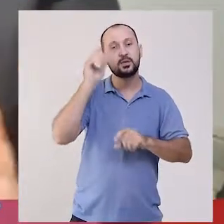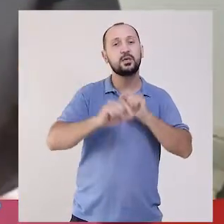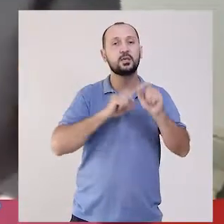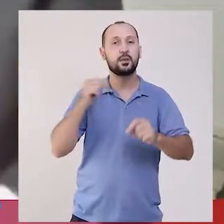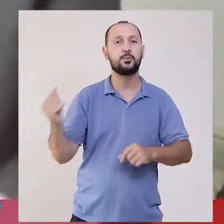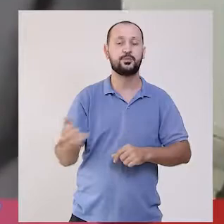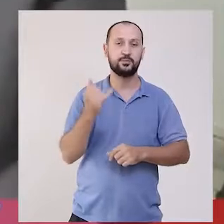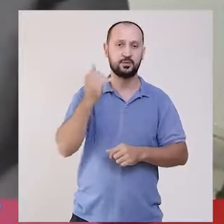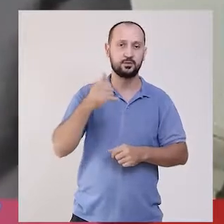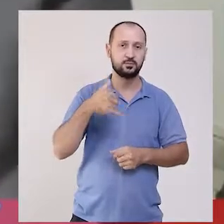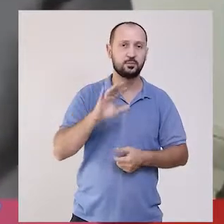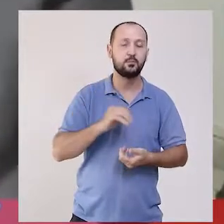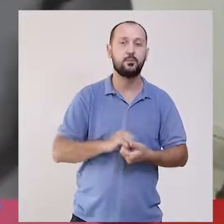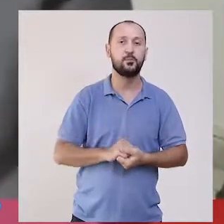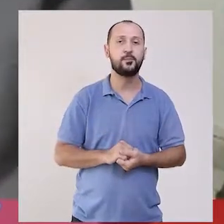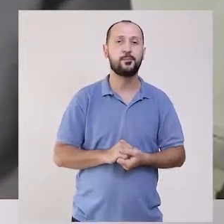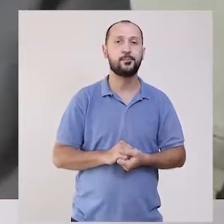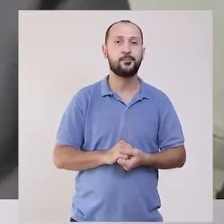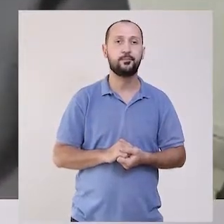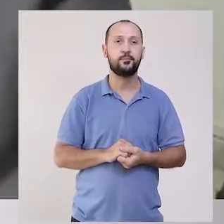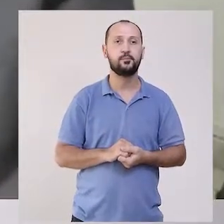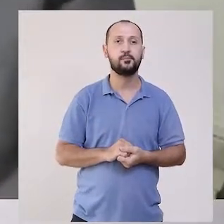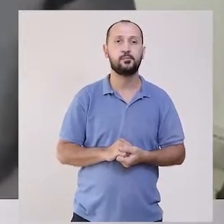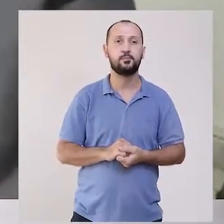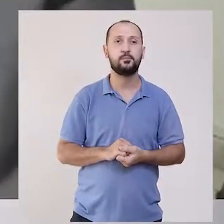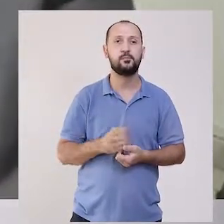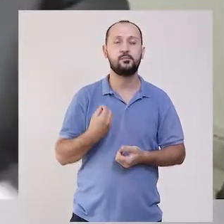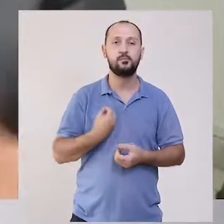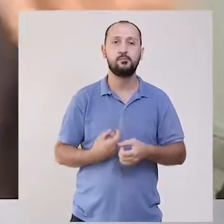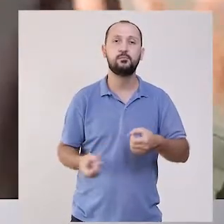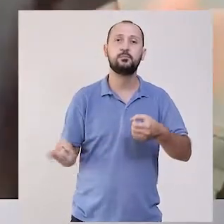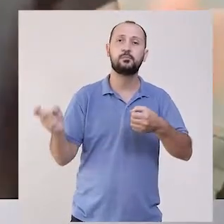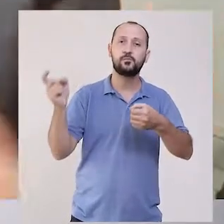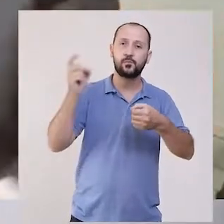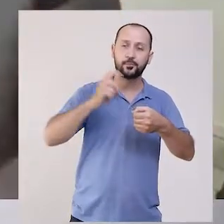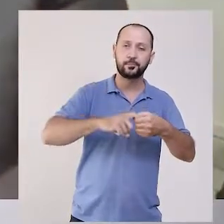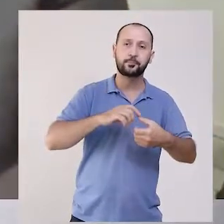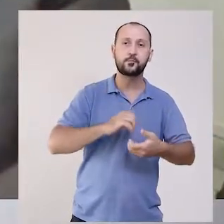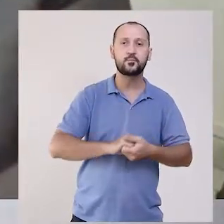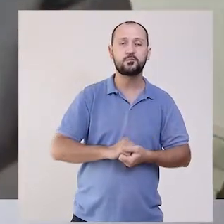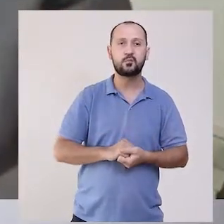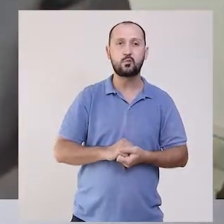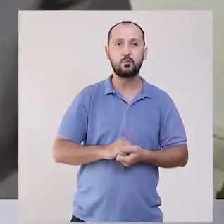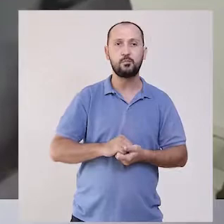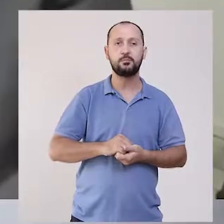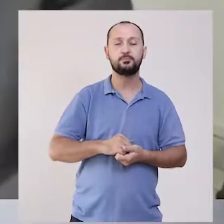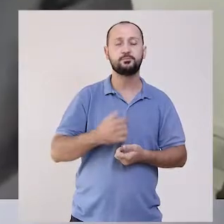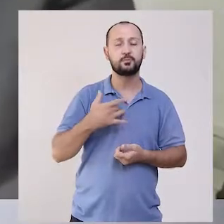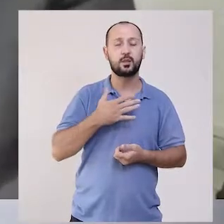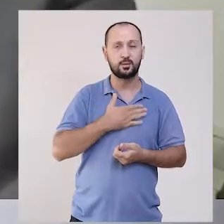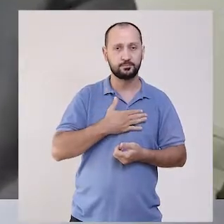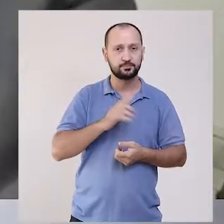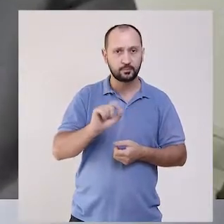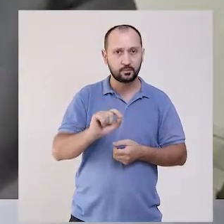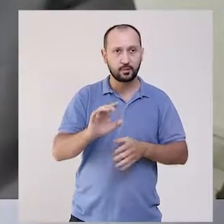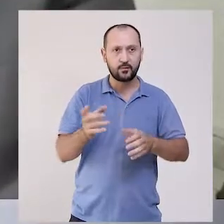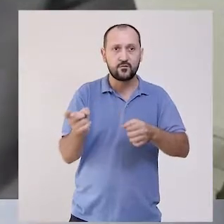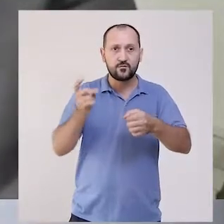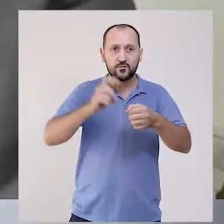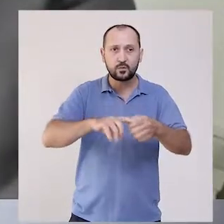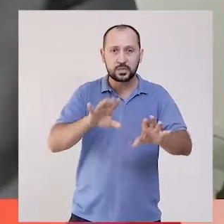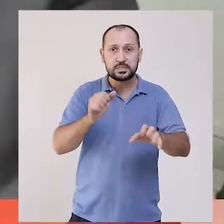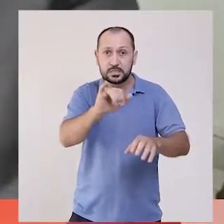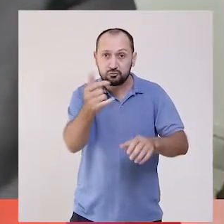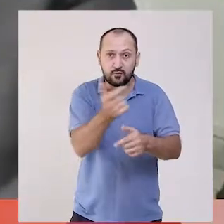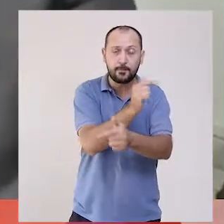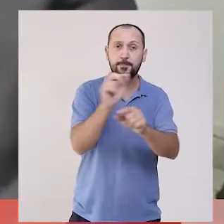é mais essencial? E aos poucos, a vida vai retornar ao normal. Mas eu acho assim, de antemão,